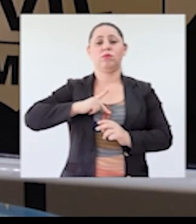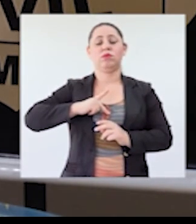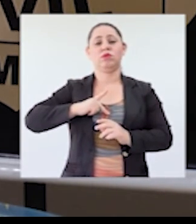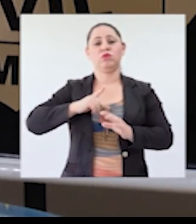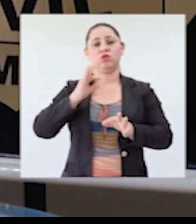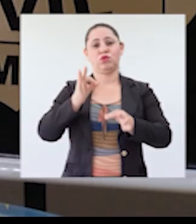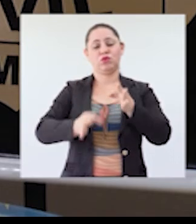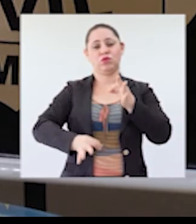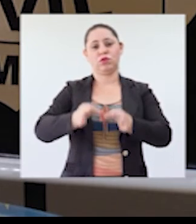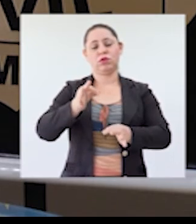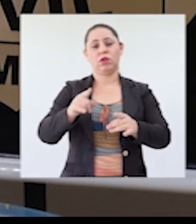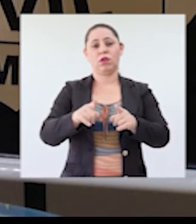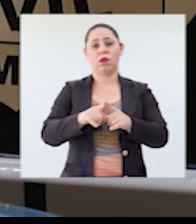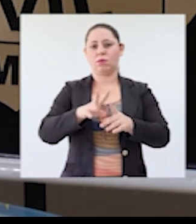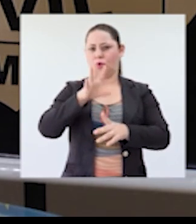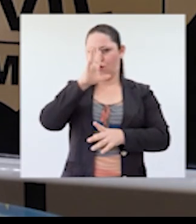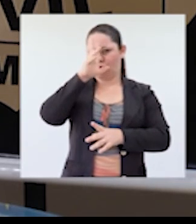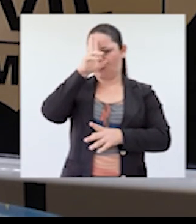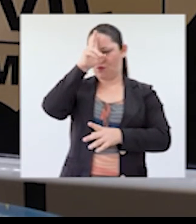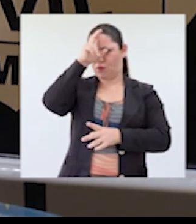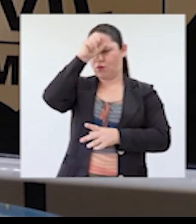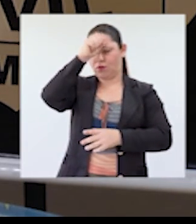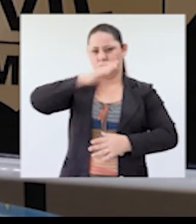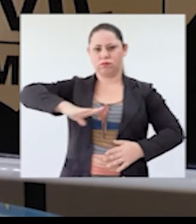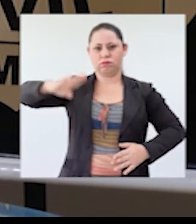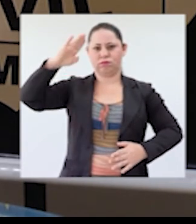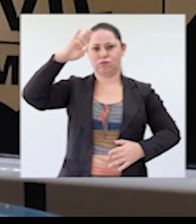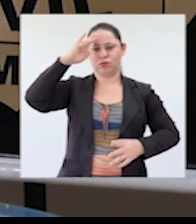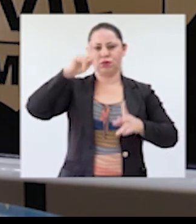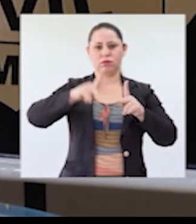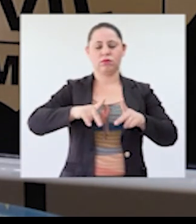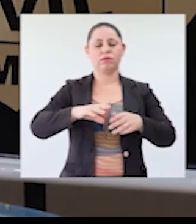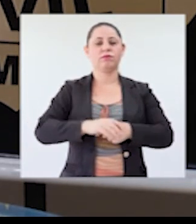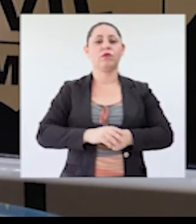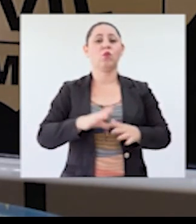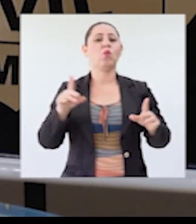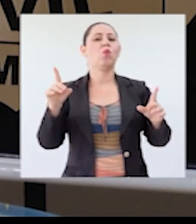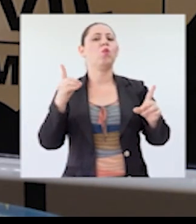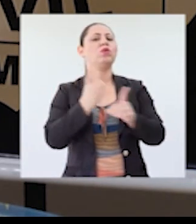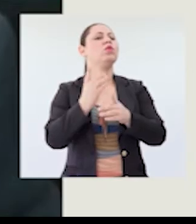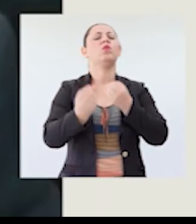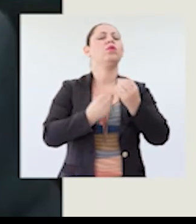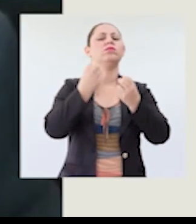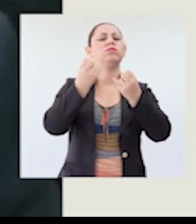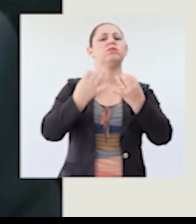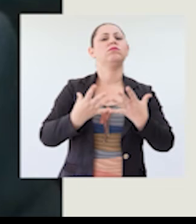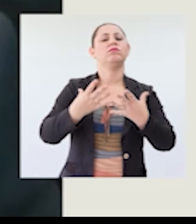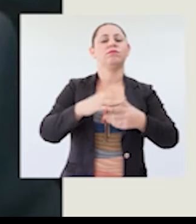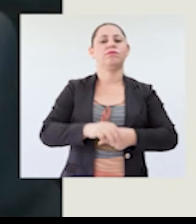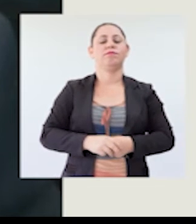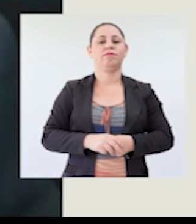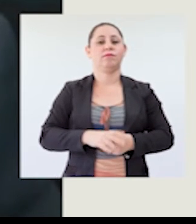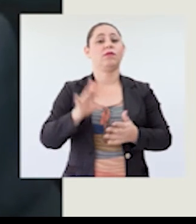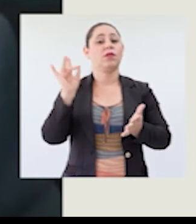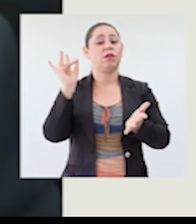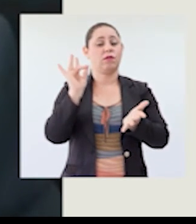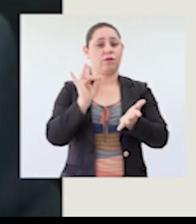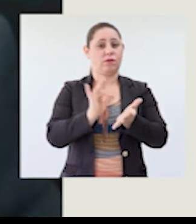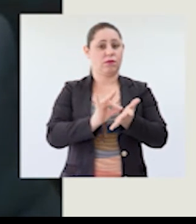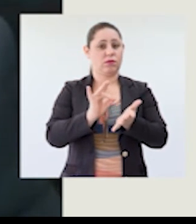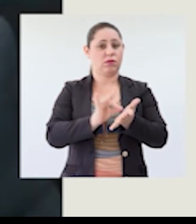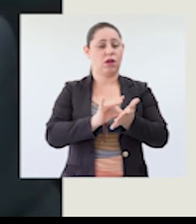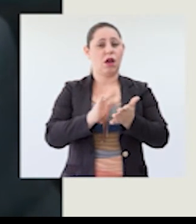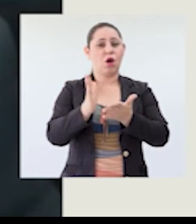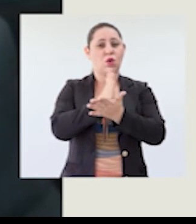Poder Judiciário, né, e das Forças de Segurança Pública. Como que foi esse encontro, doutor? De fato,